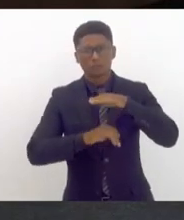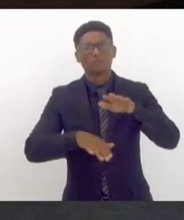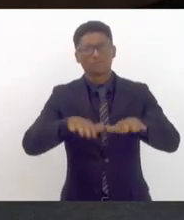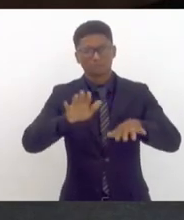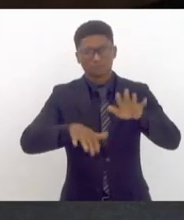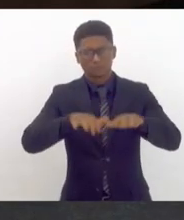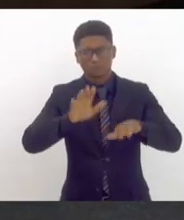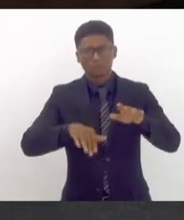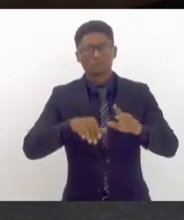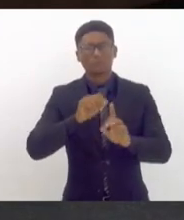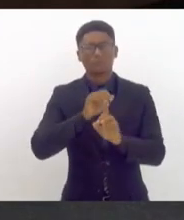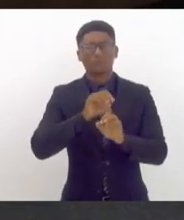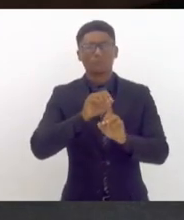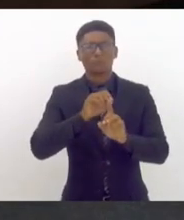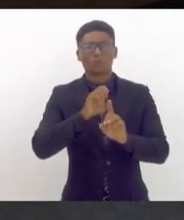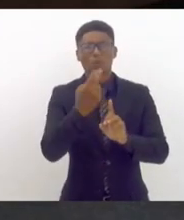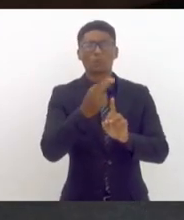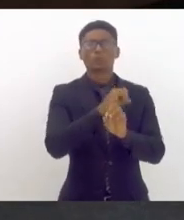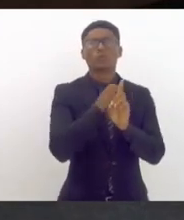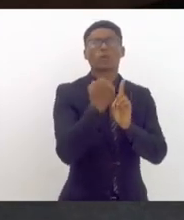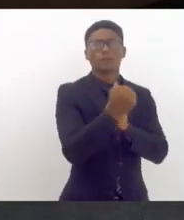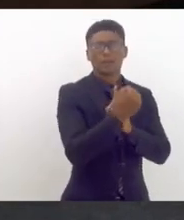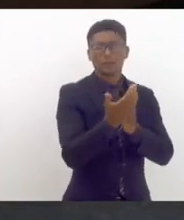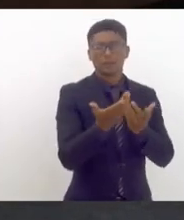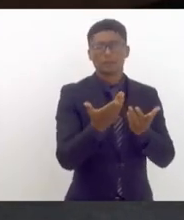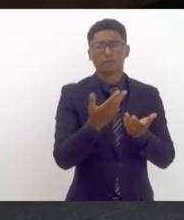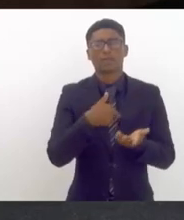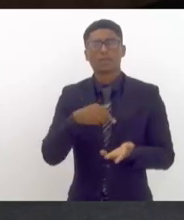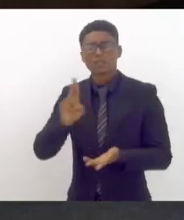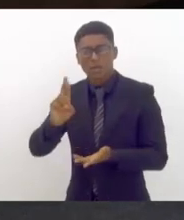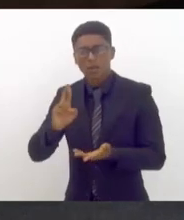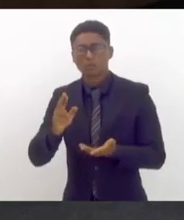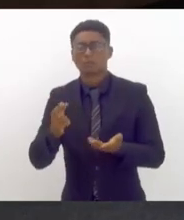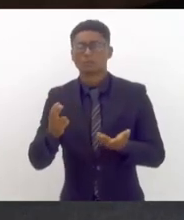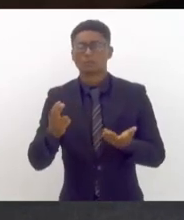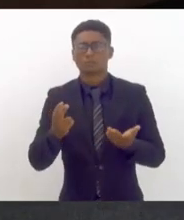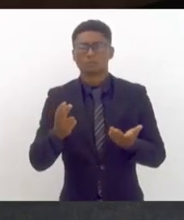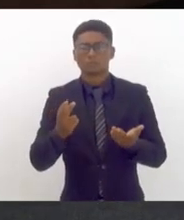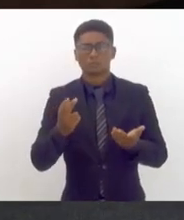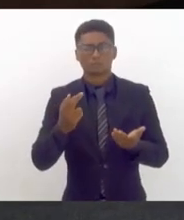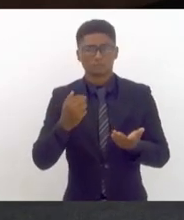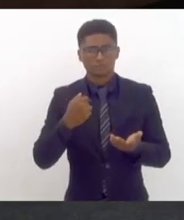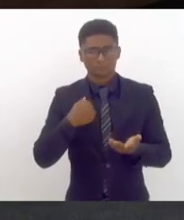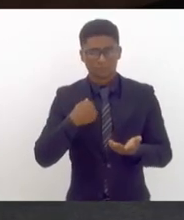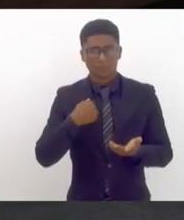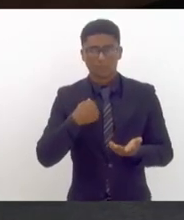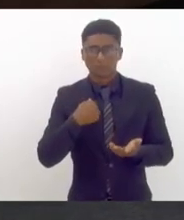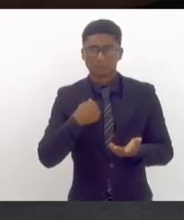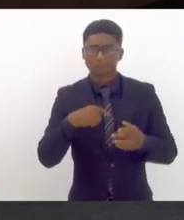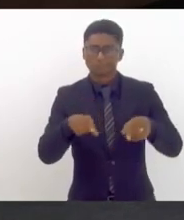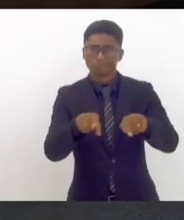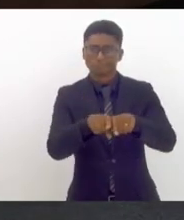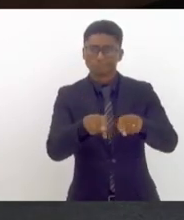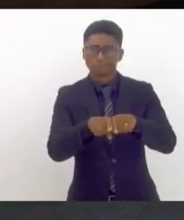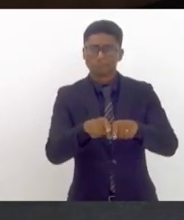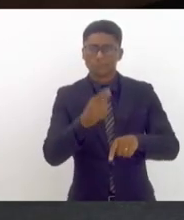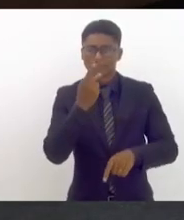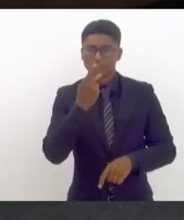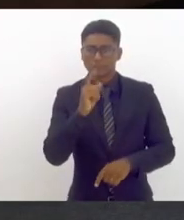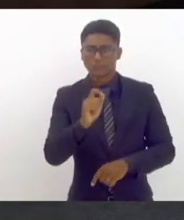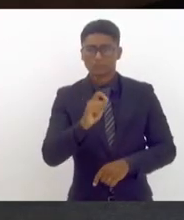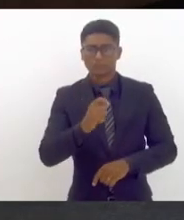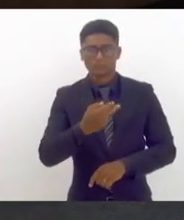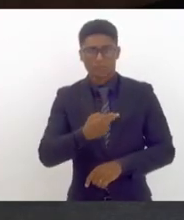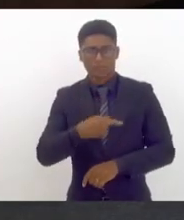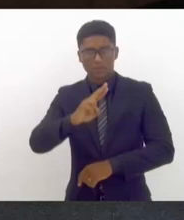âmbito social e, sobretudo, religioso. Eu queria fazer dar uma atenção a essa questão do